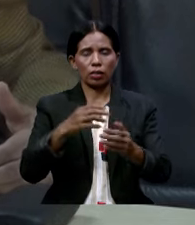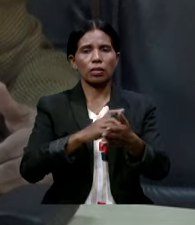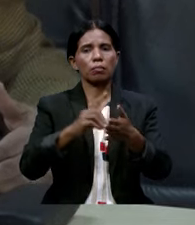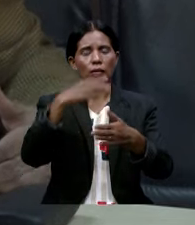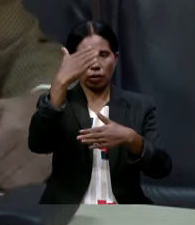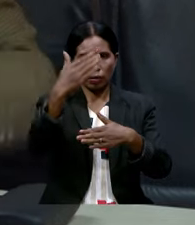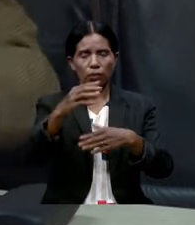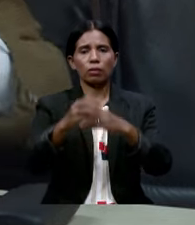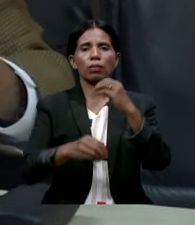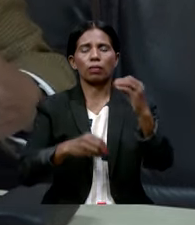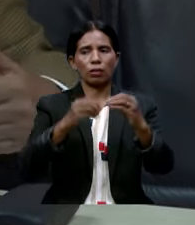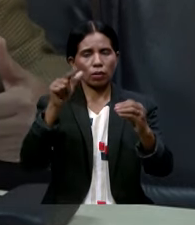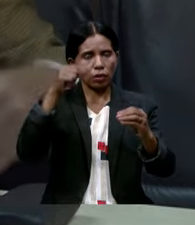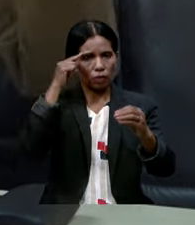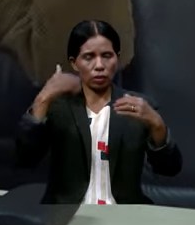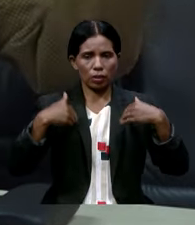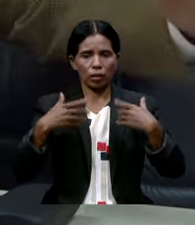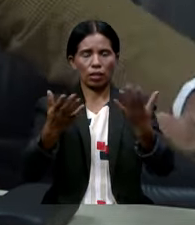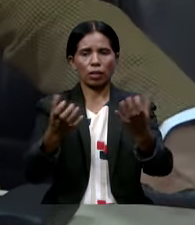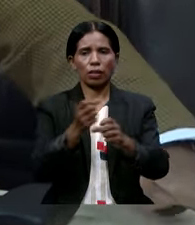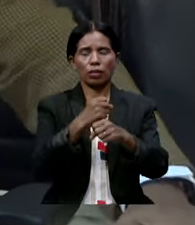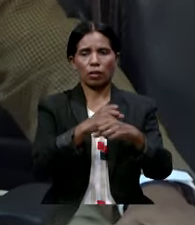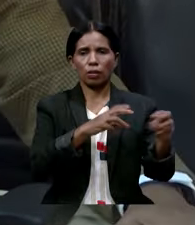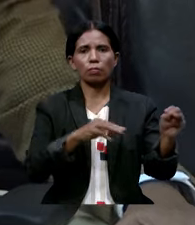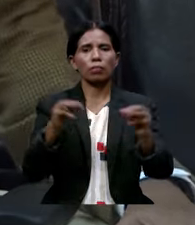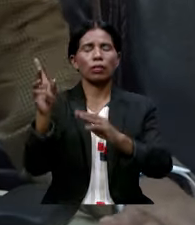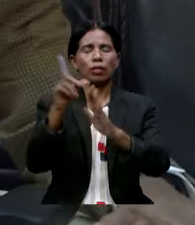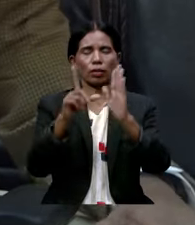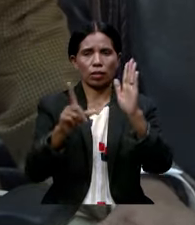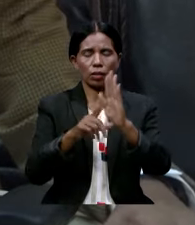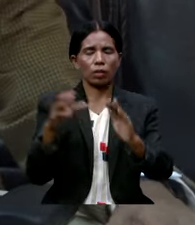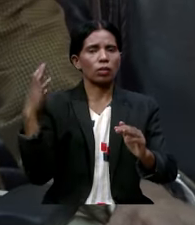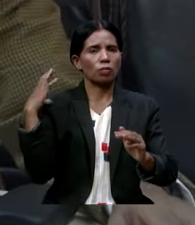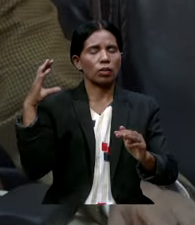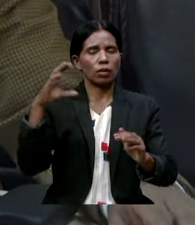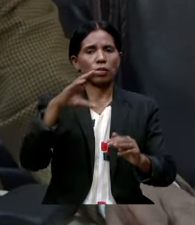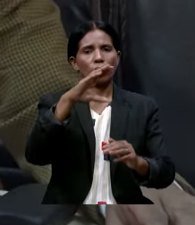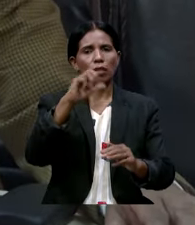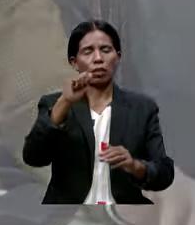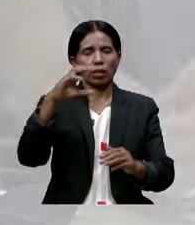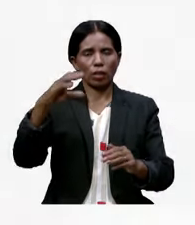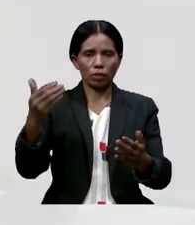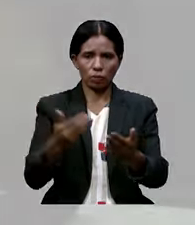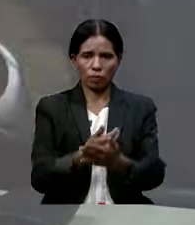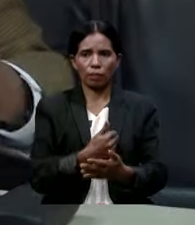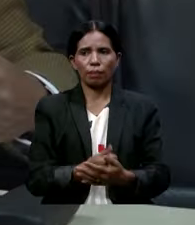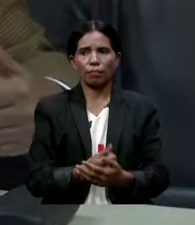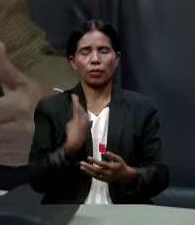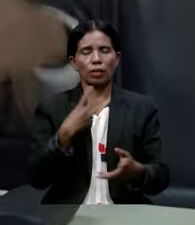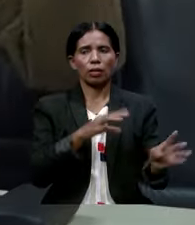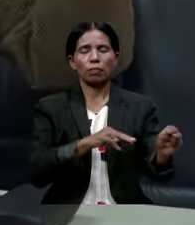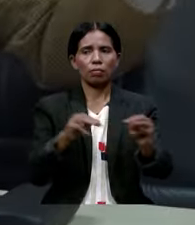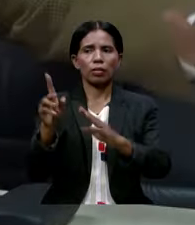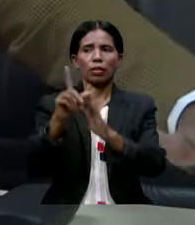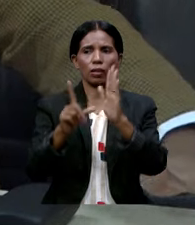CODO, CATAC, governo e a iniciativa atual alteração lei para competência comissário CAC. Cleu, maga, altera o lei para